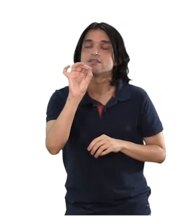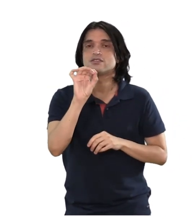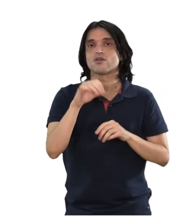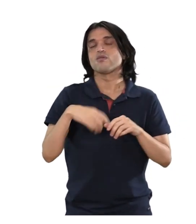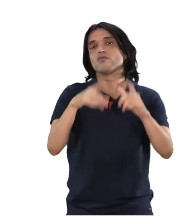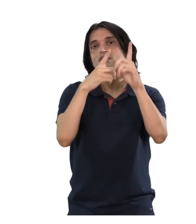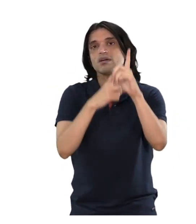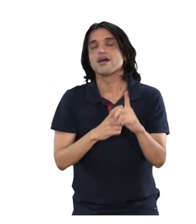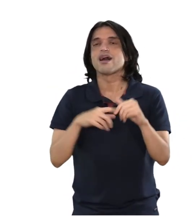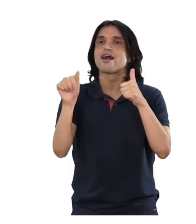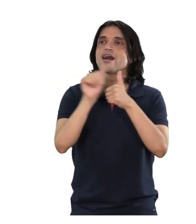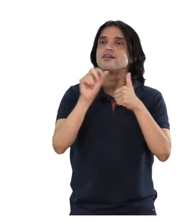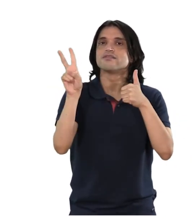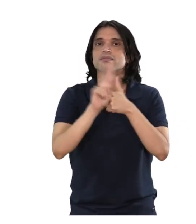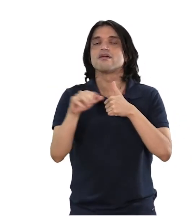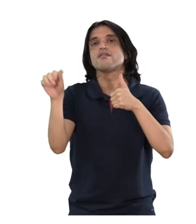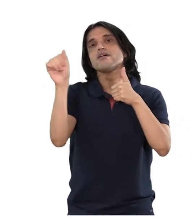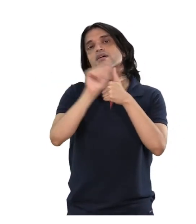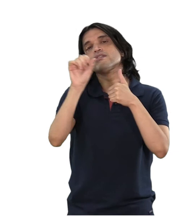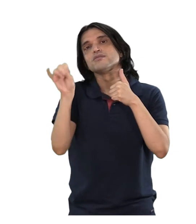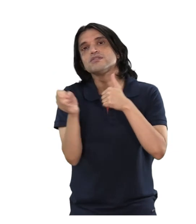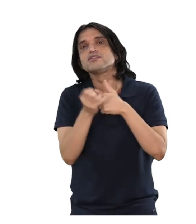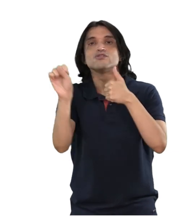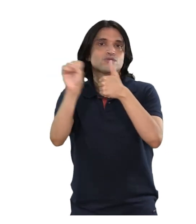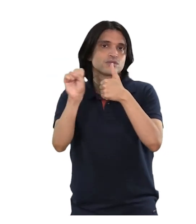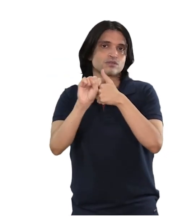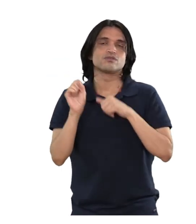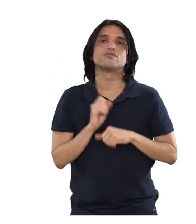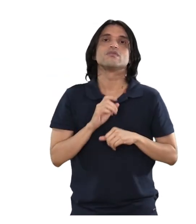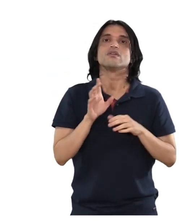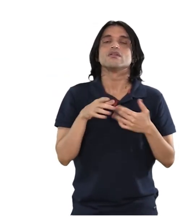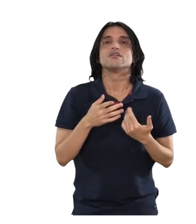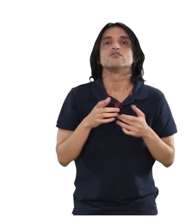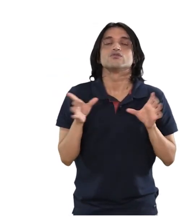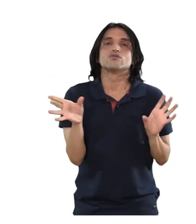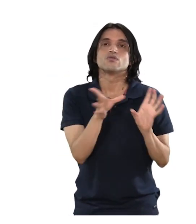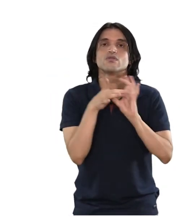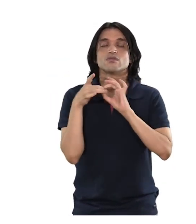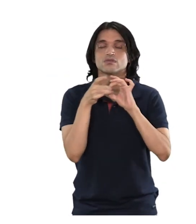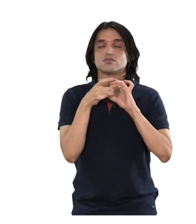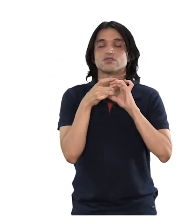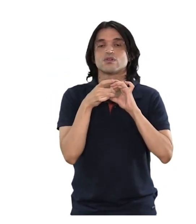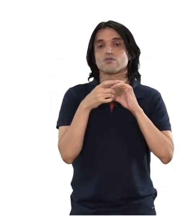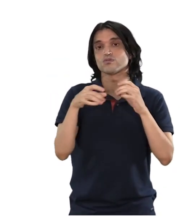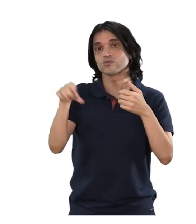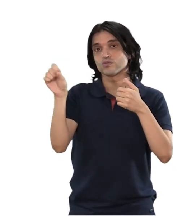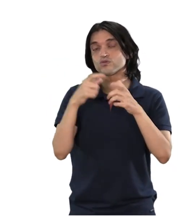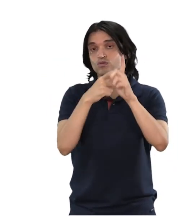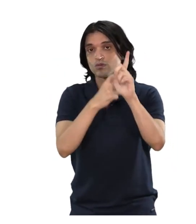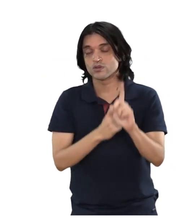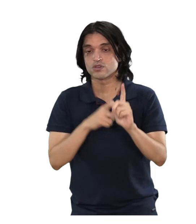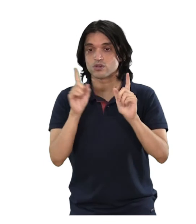conjunções subordinadas ligam 2 orações, uma principal e outra subordinada, de forma que a